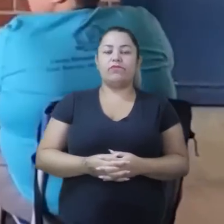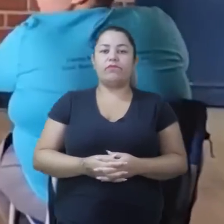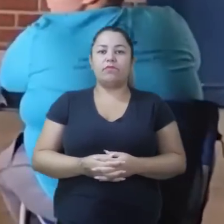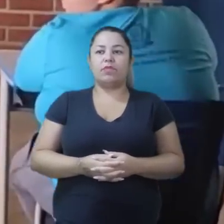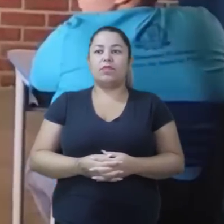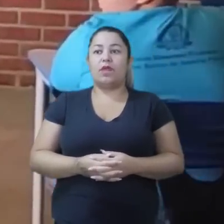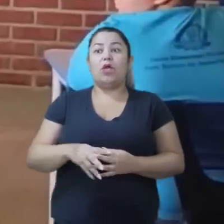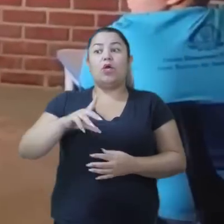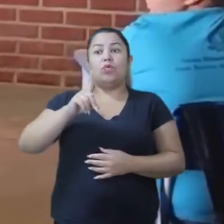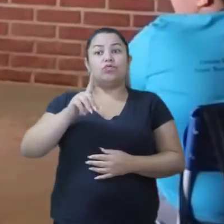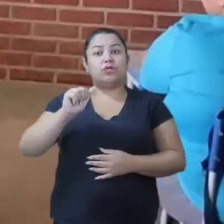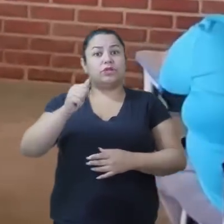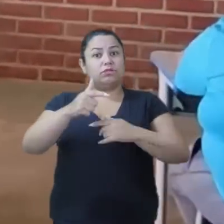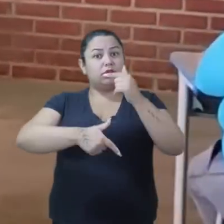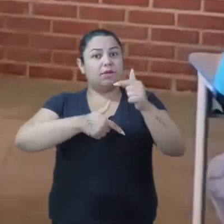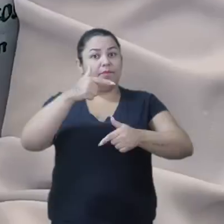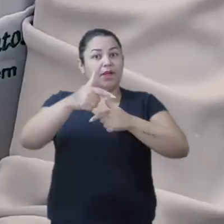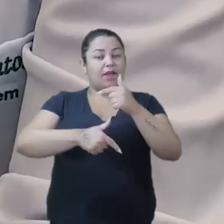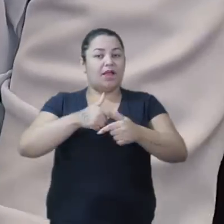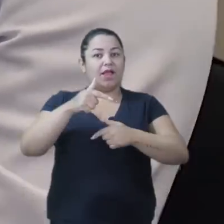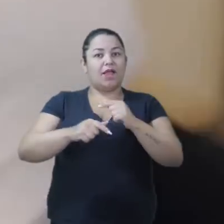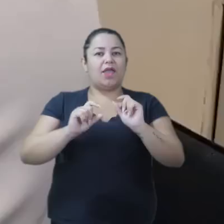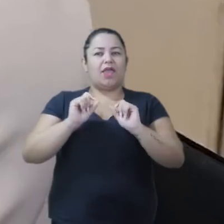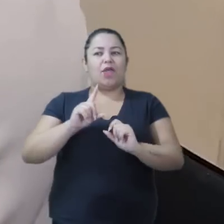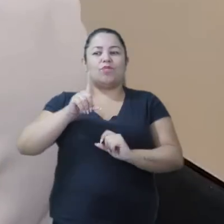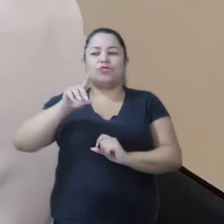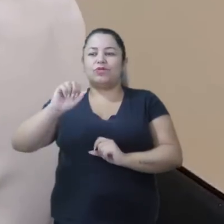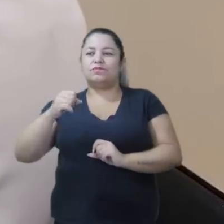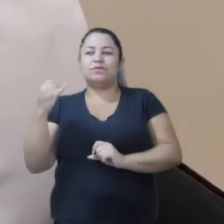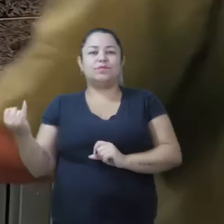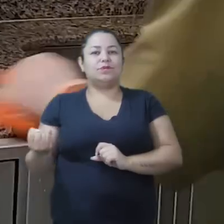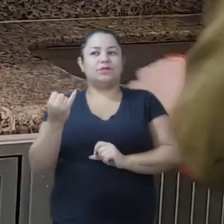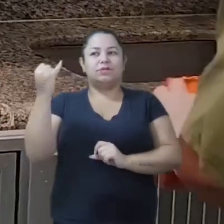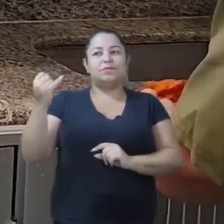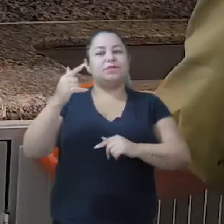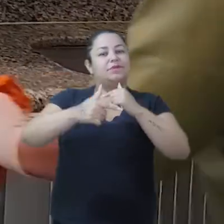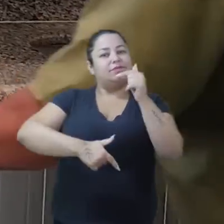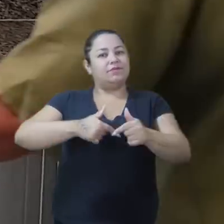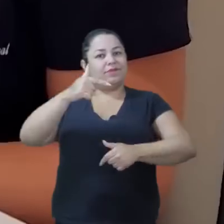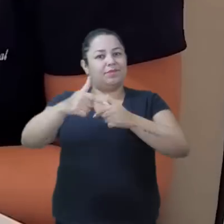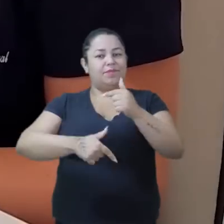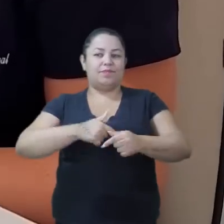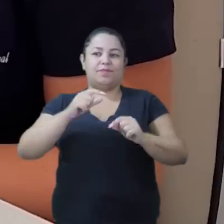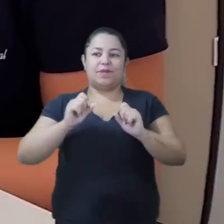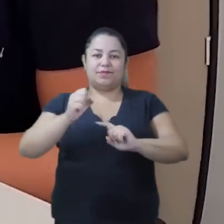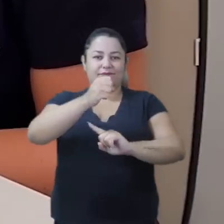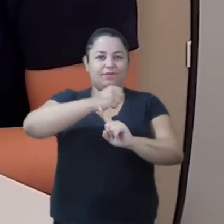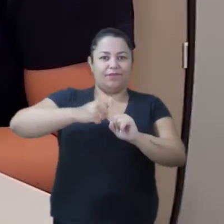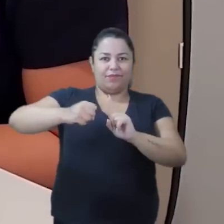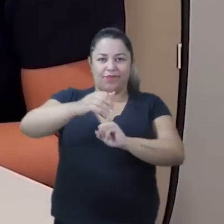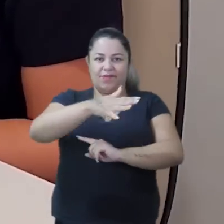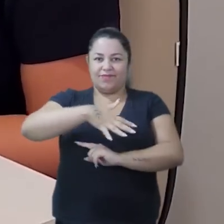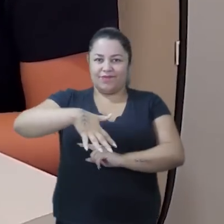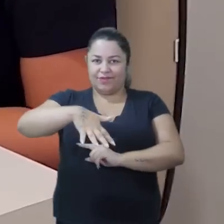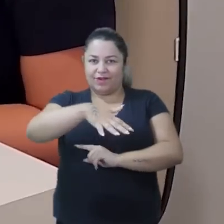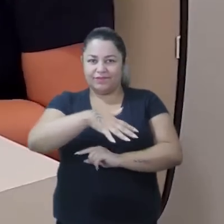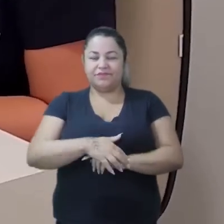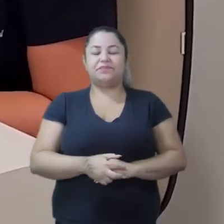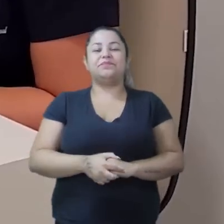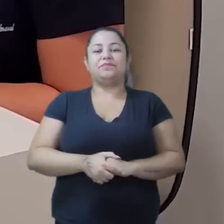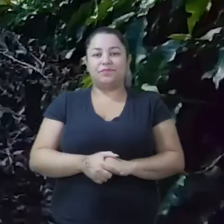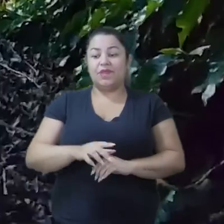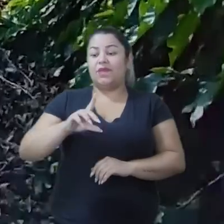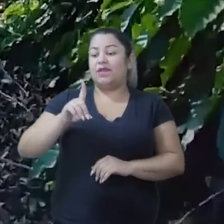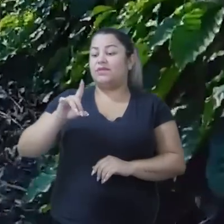O Dia do Trabalhador é uma data de grande importância tanto para os trabalhadores como para a sociedade em geral. Esta